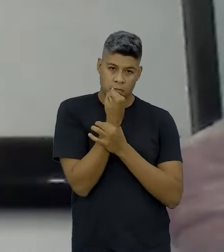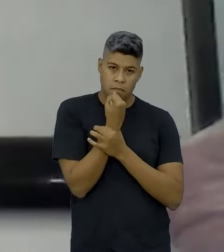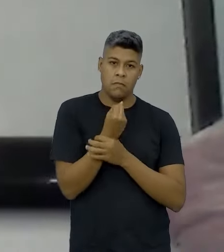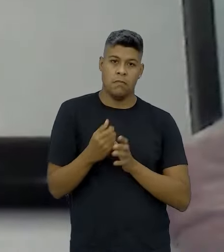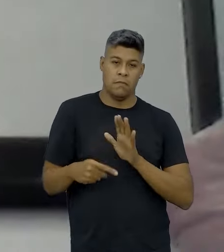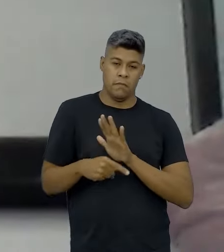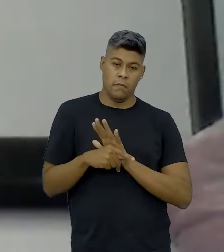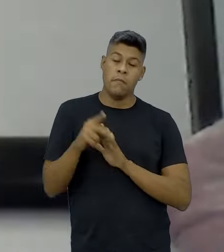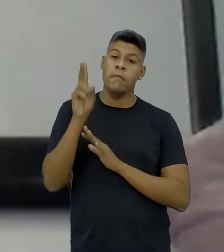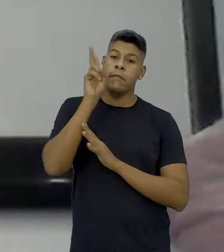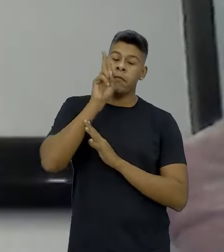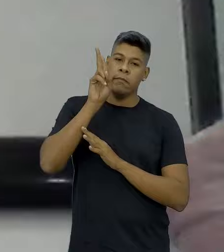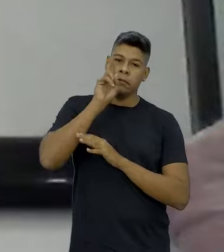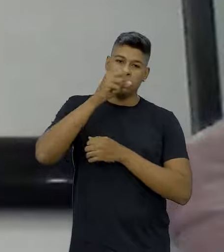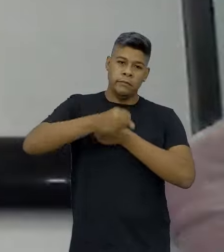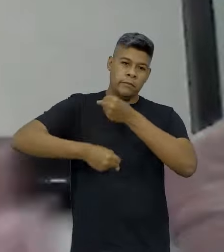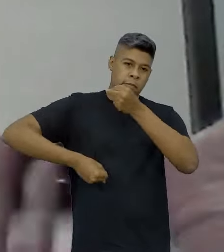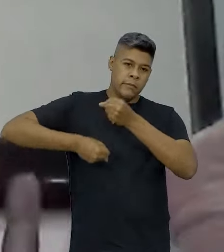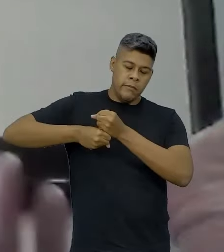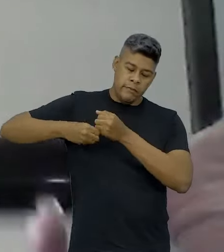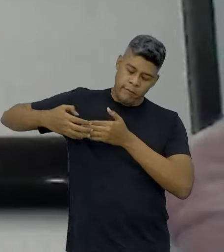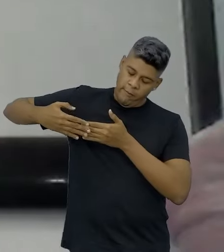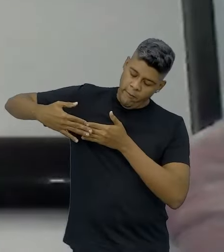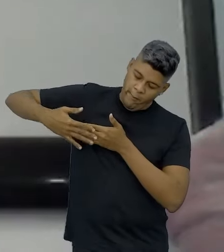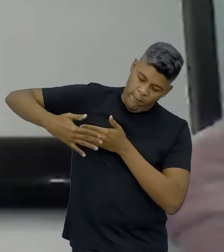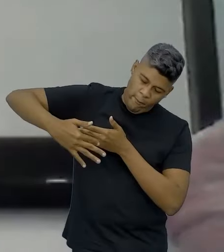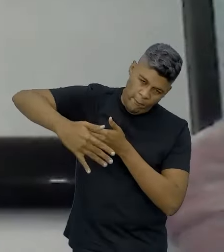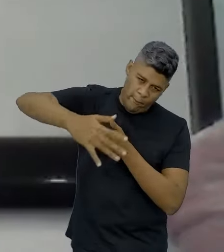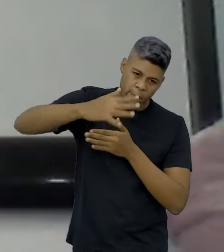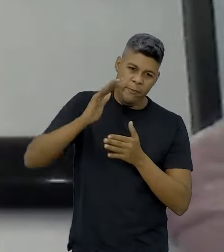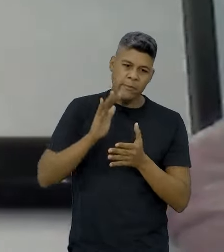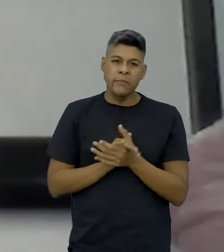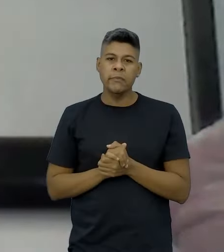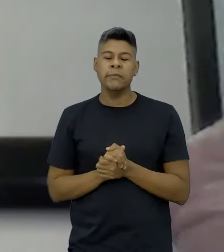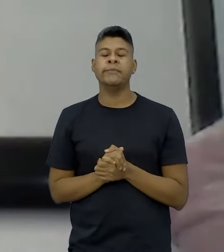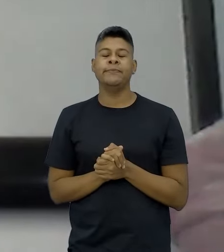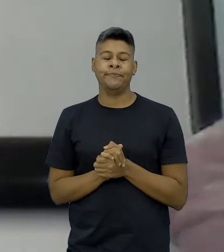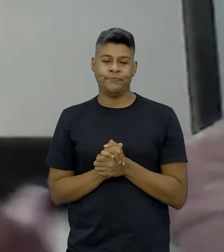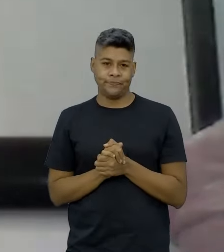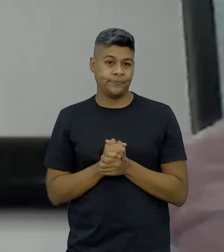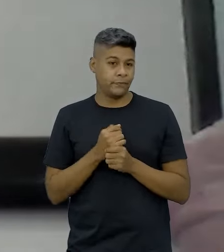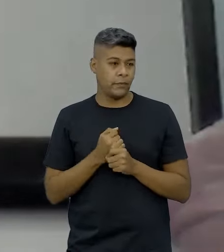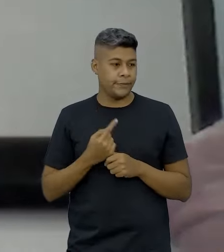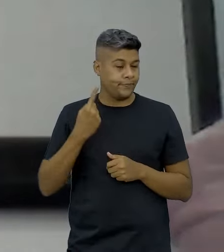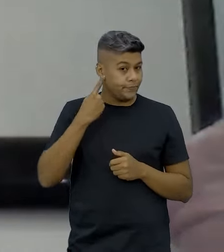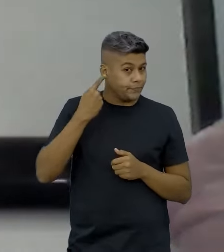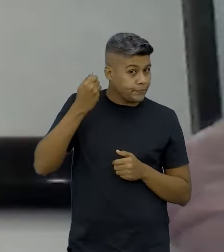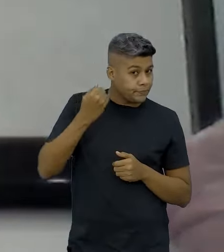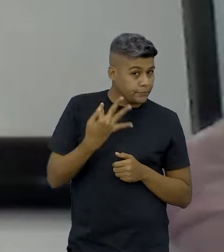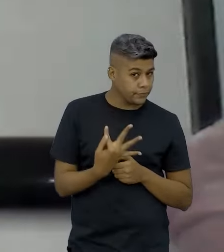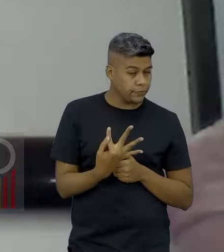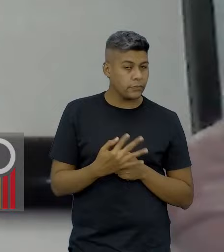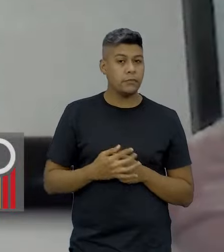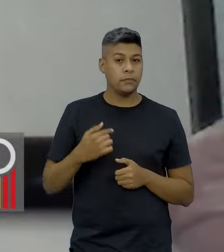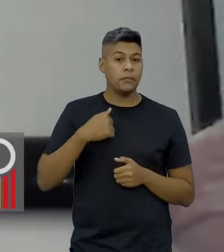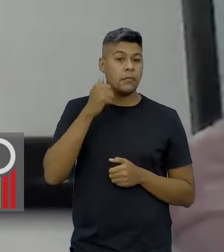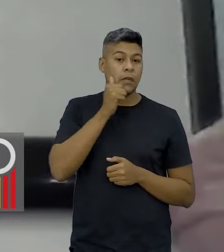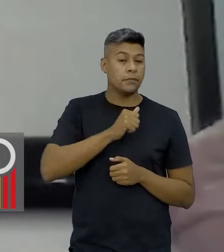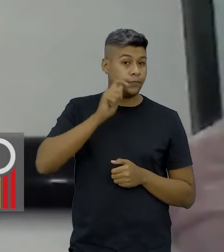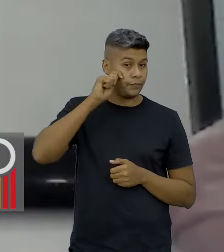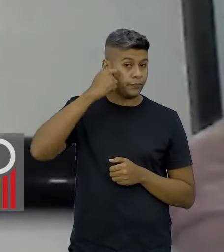de sua trajetória para o ano seguinte. Então, vou fazer a minha autodescrição. Eu sou uma mulher preta,